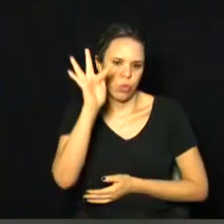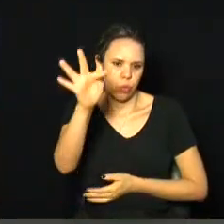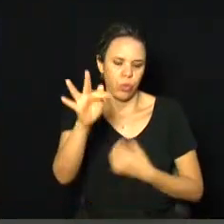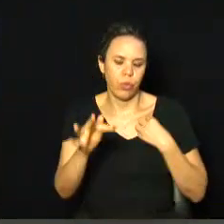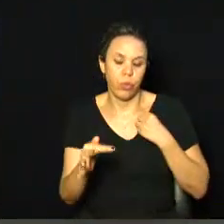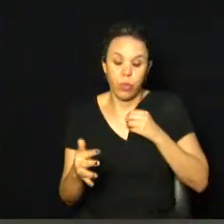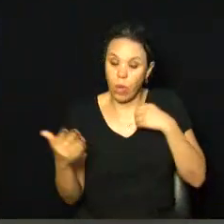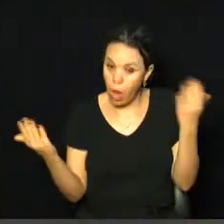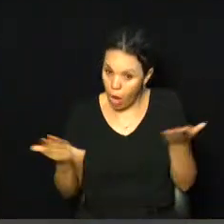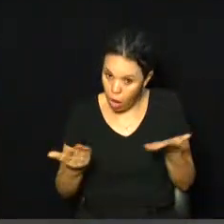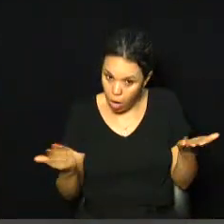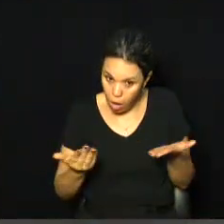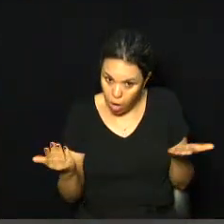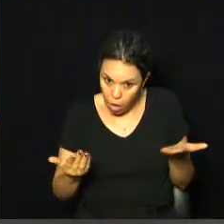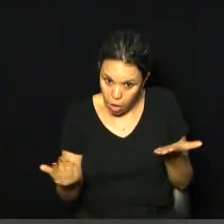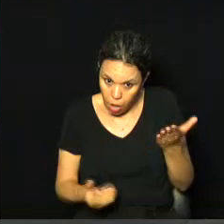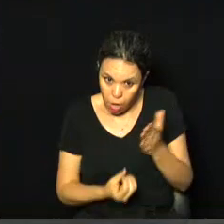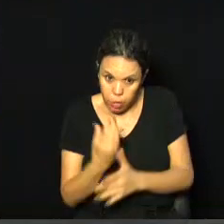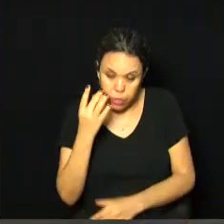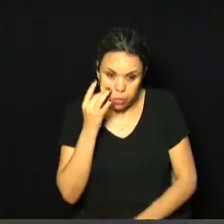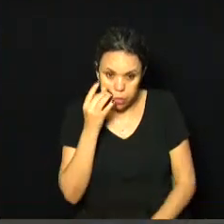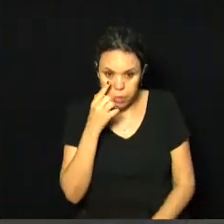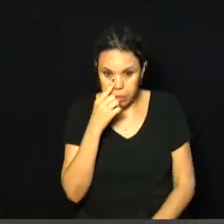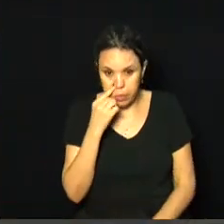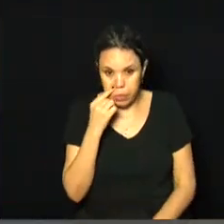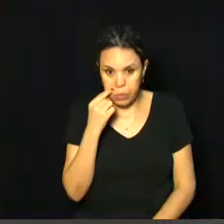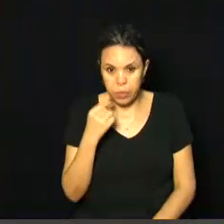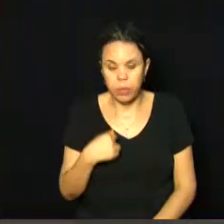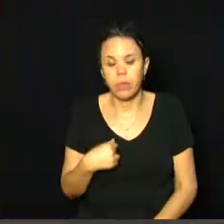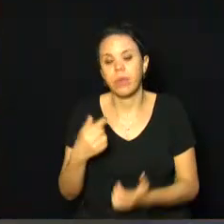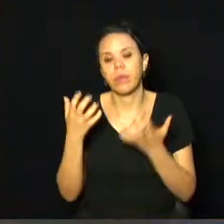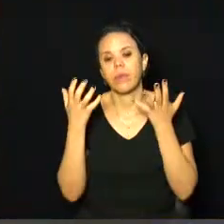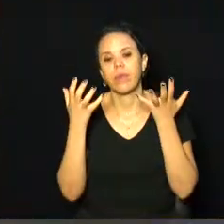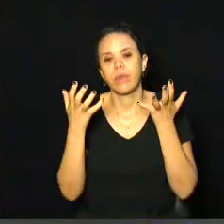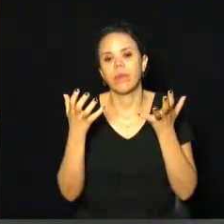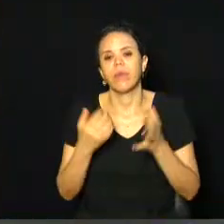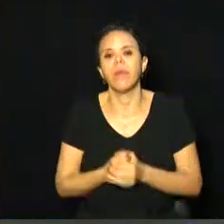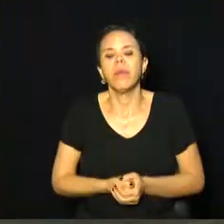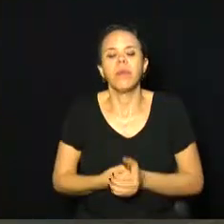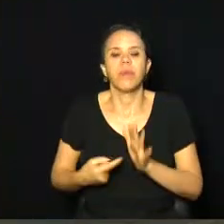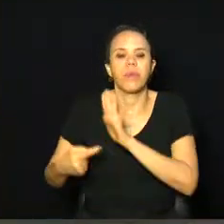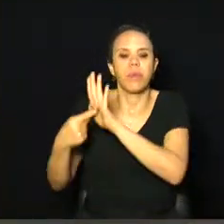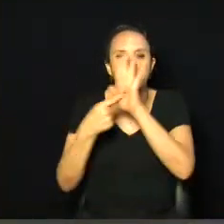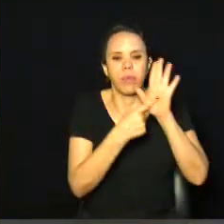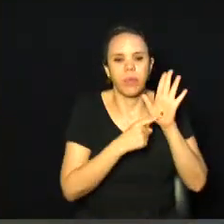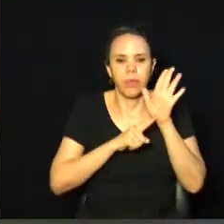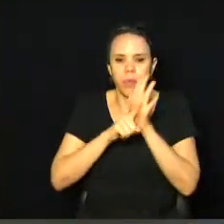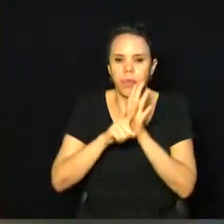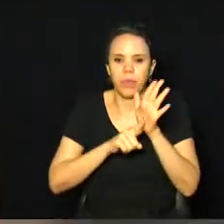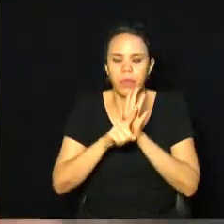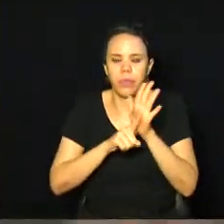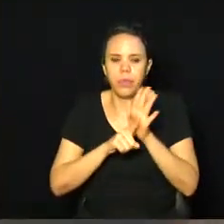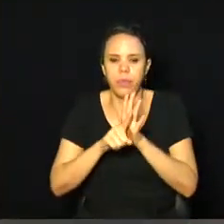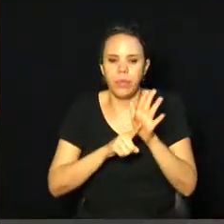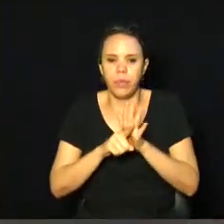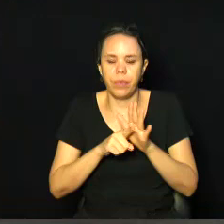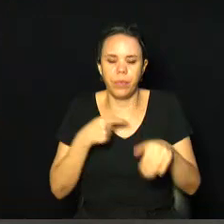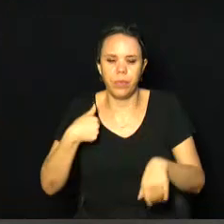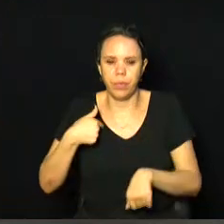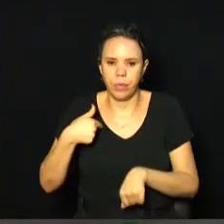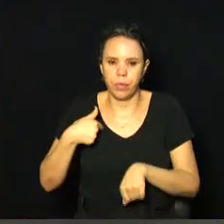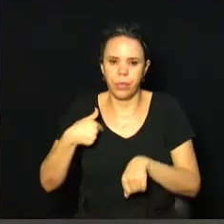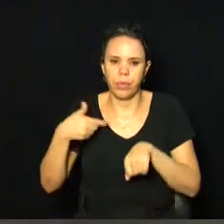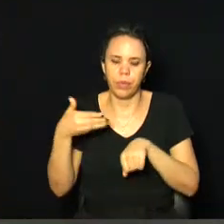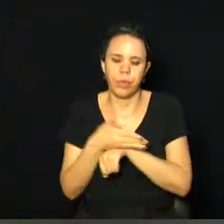é uma questão do presente. E aí eu quero apresentar alguns dados. Eu faço parte